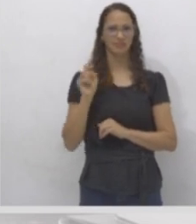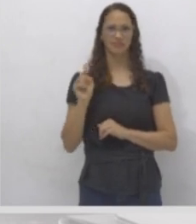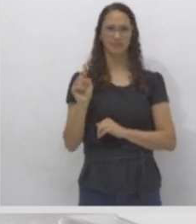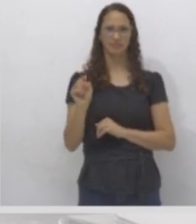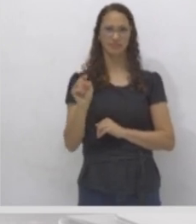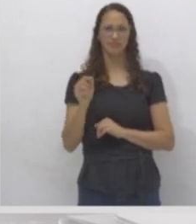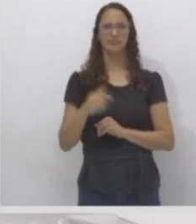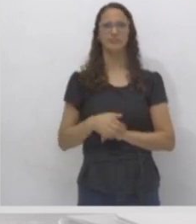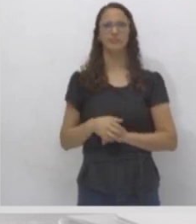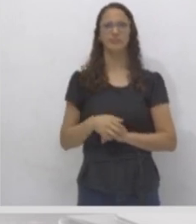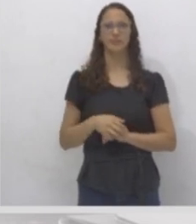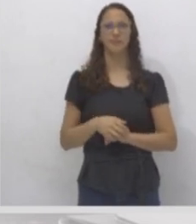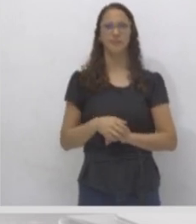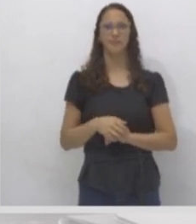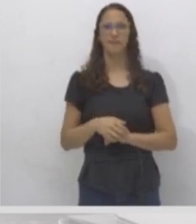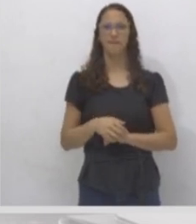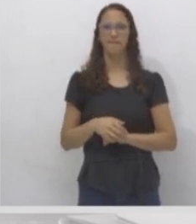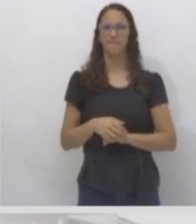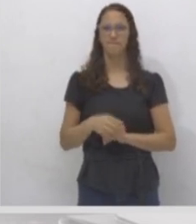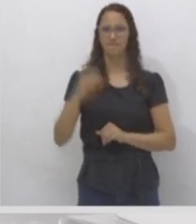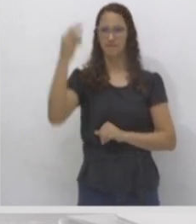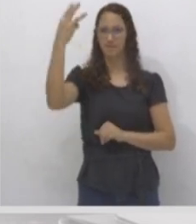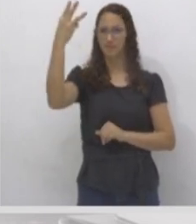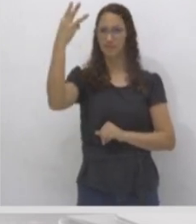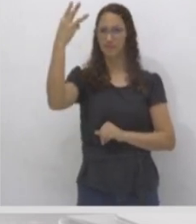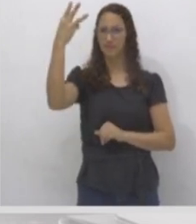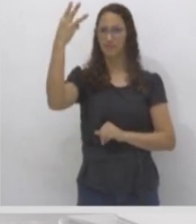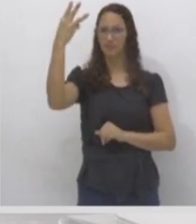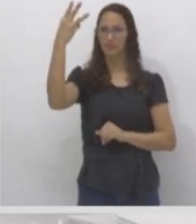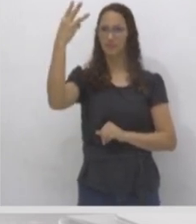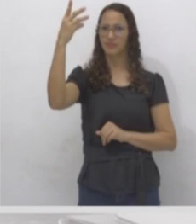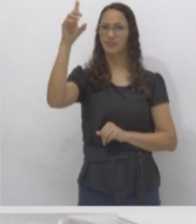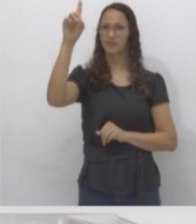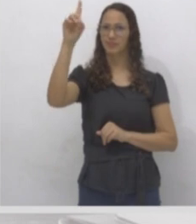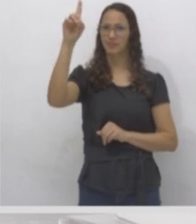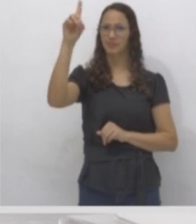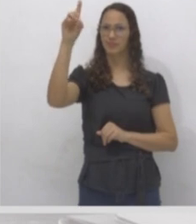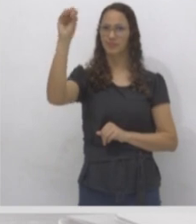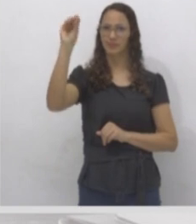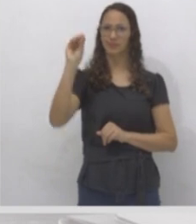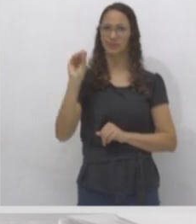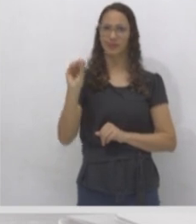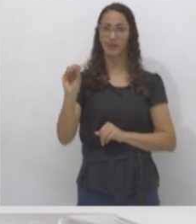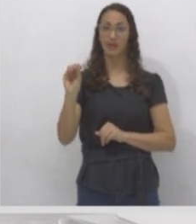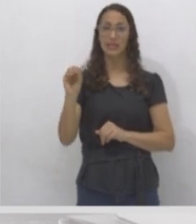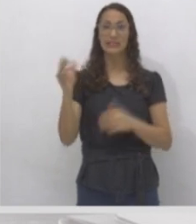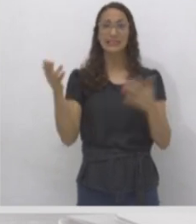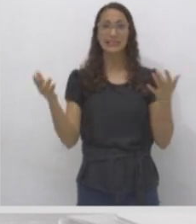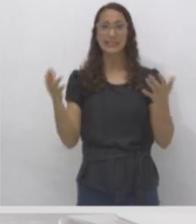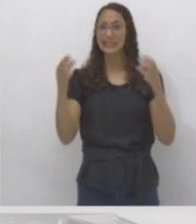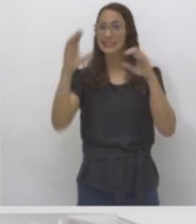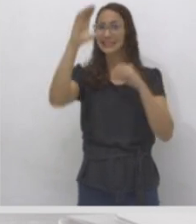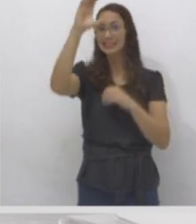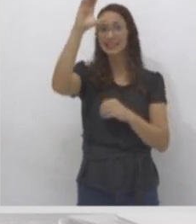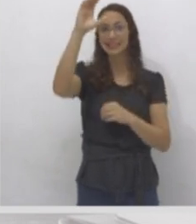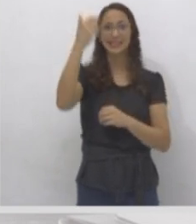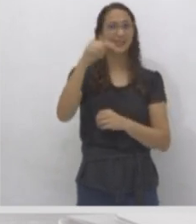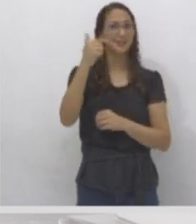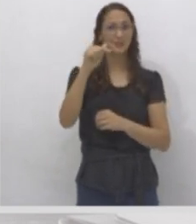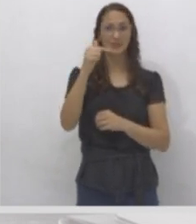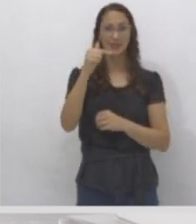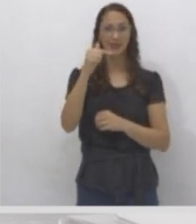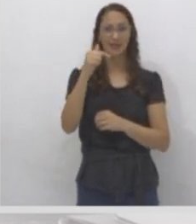3 dezenas. 3 na casinha das dezenas. Opa, professora, não tem centena. Se não